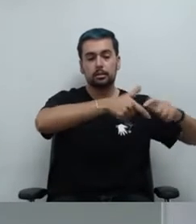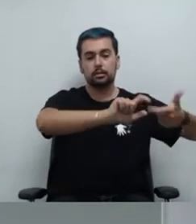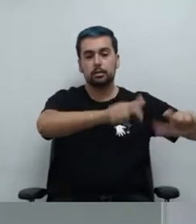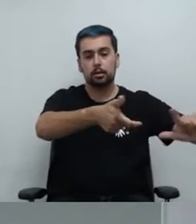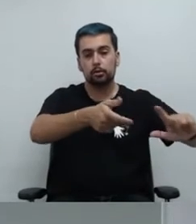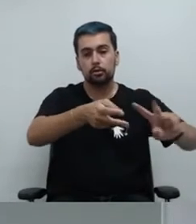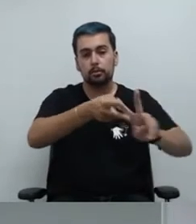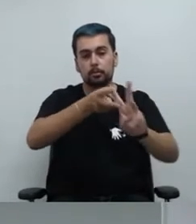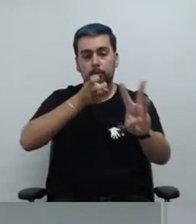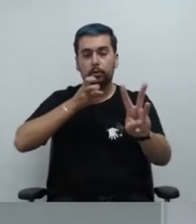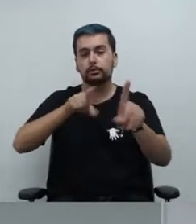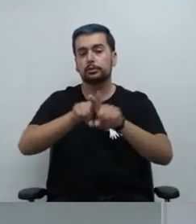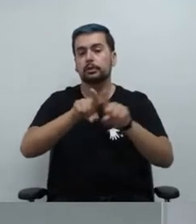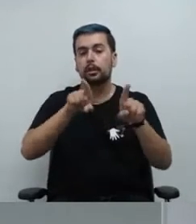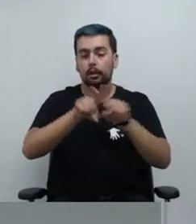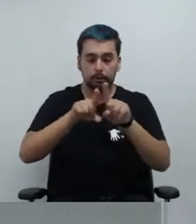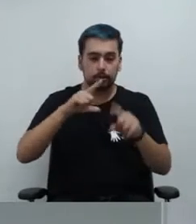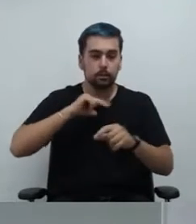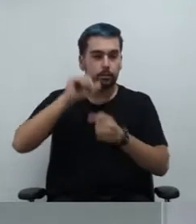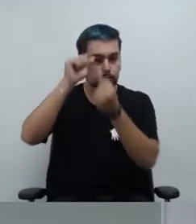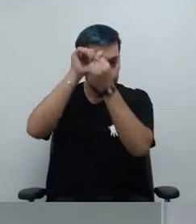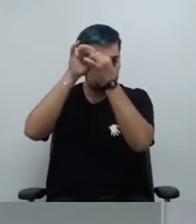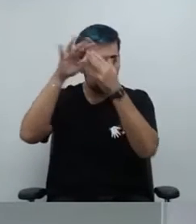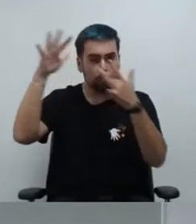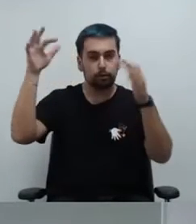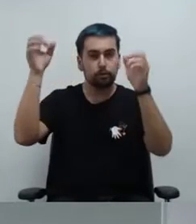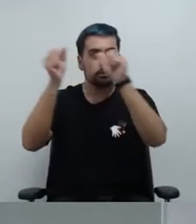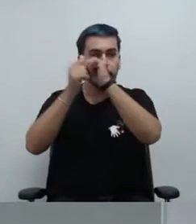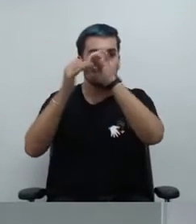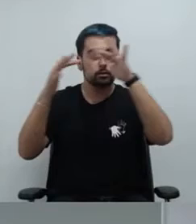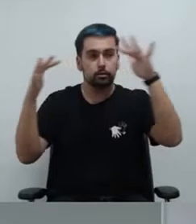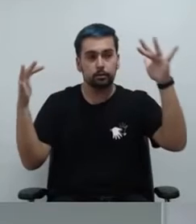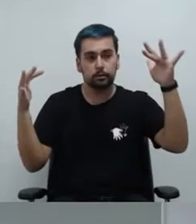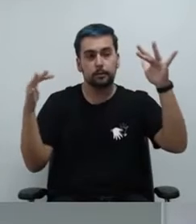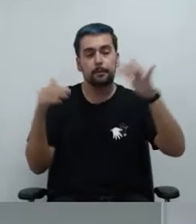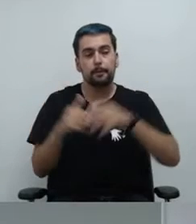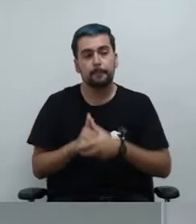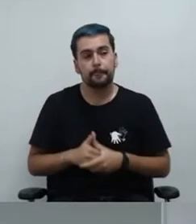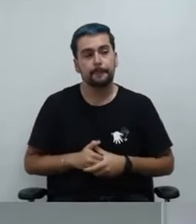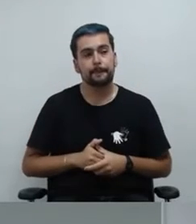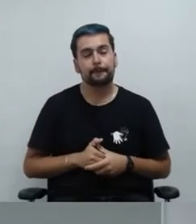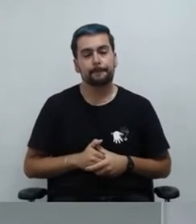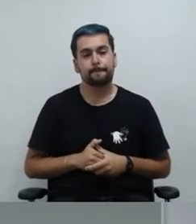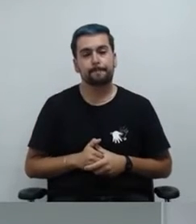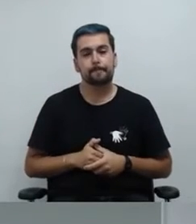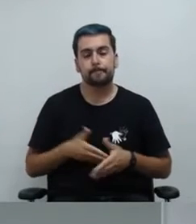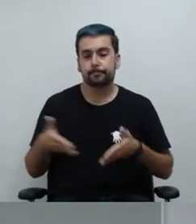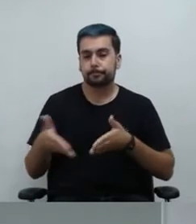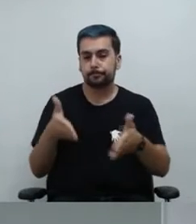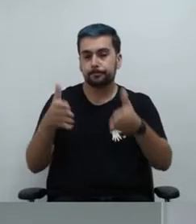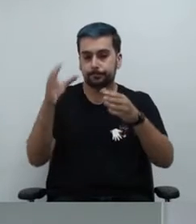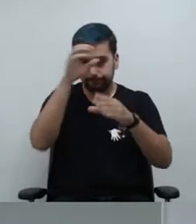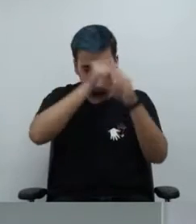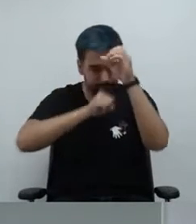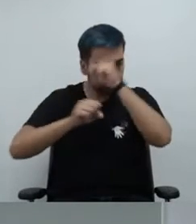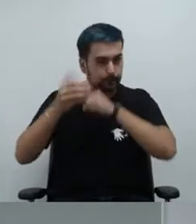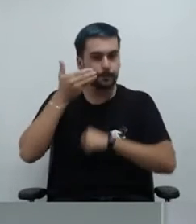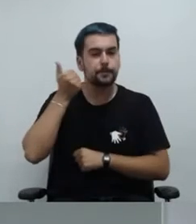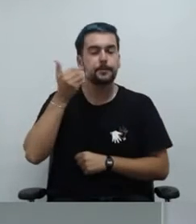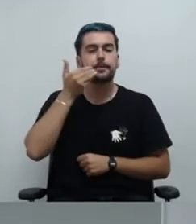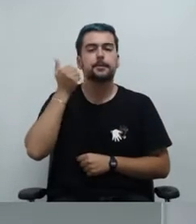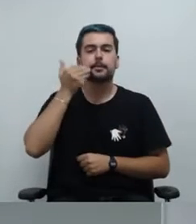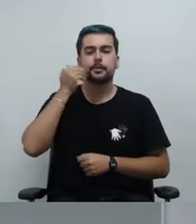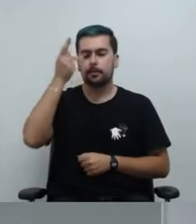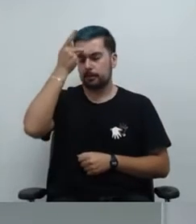povos que têm no sonho um caminho de aprendizado,